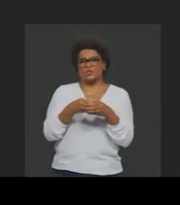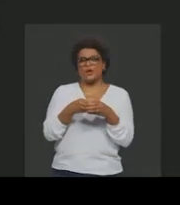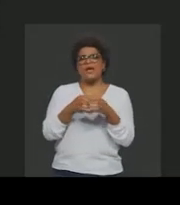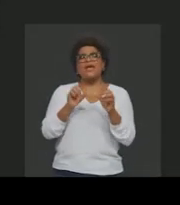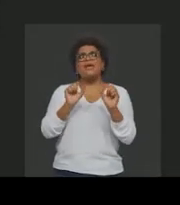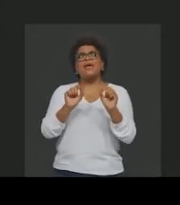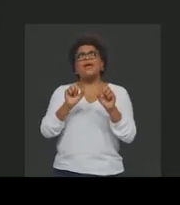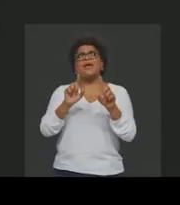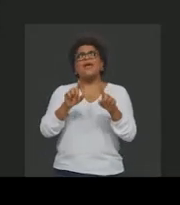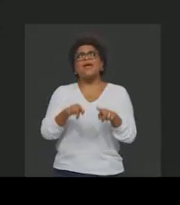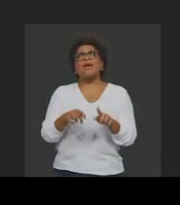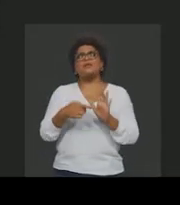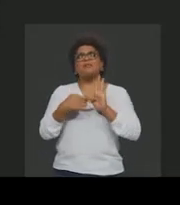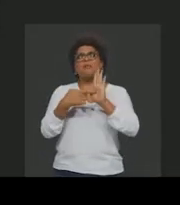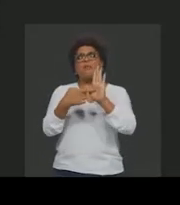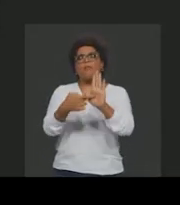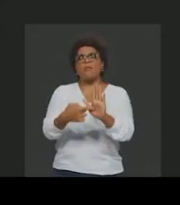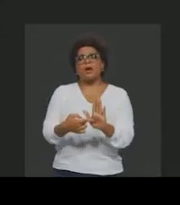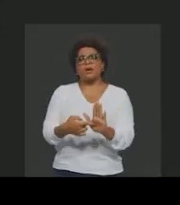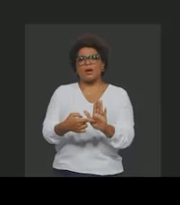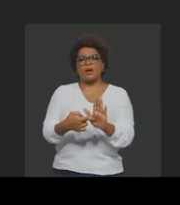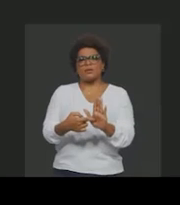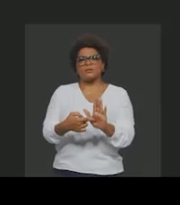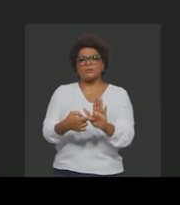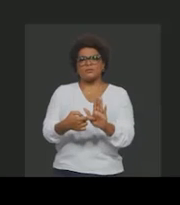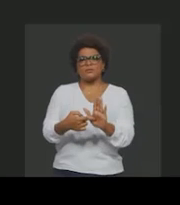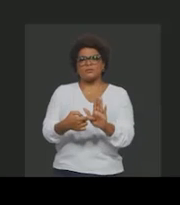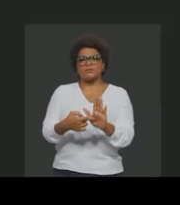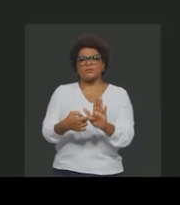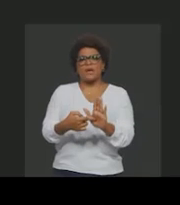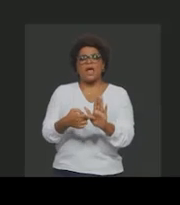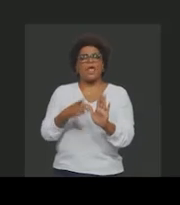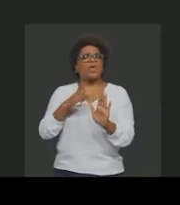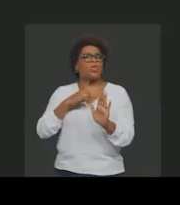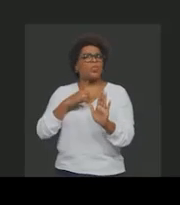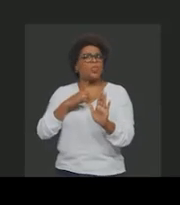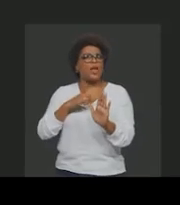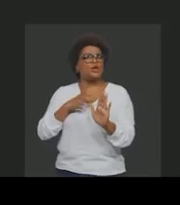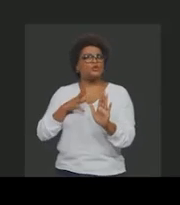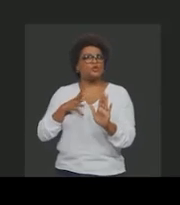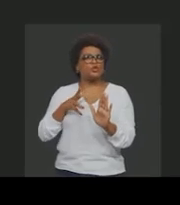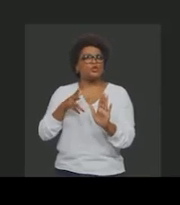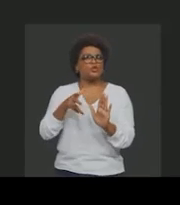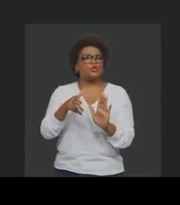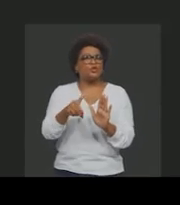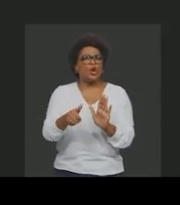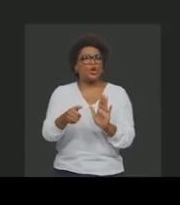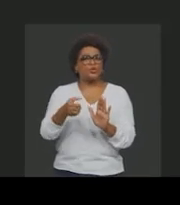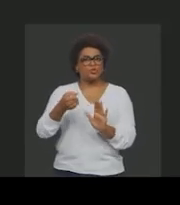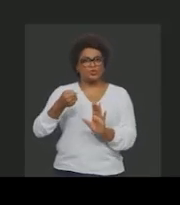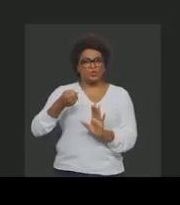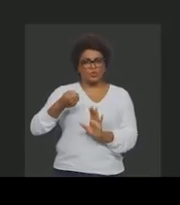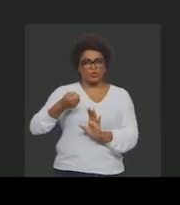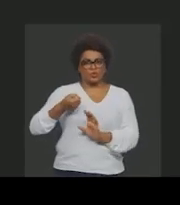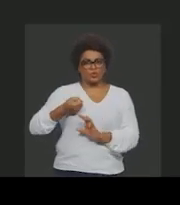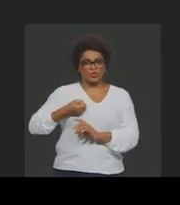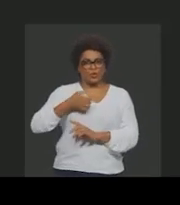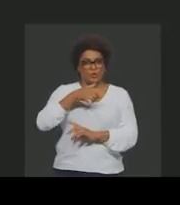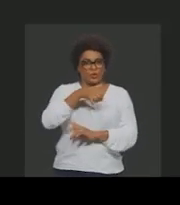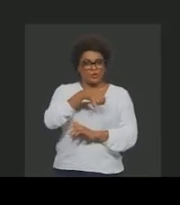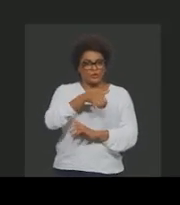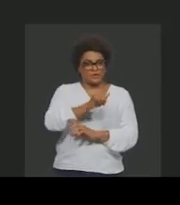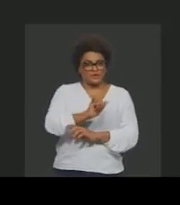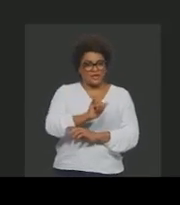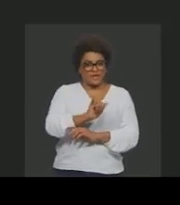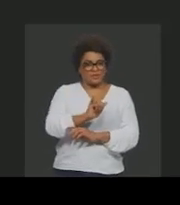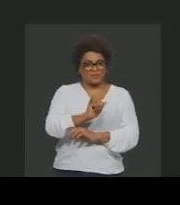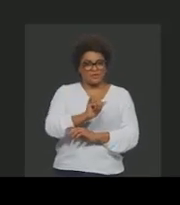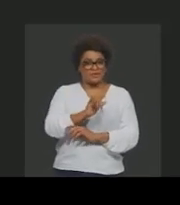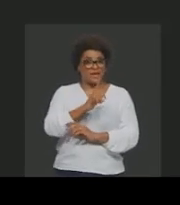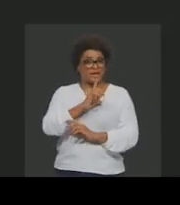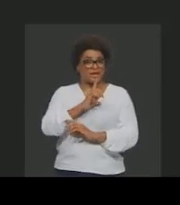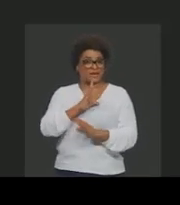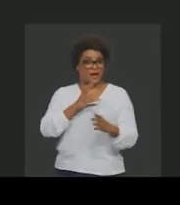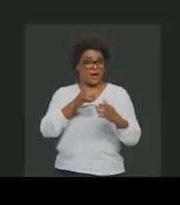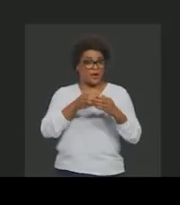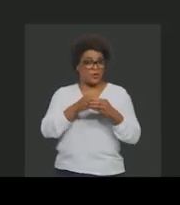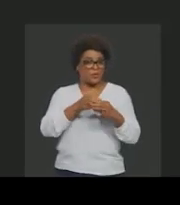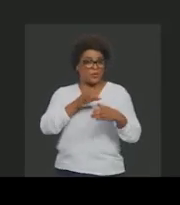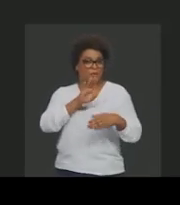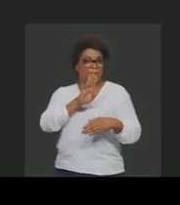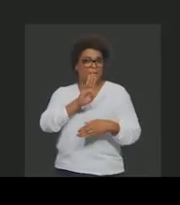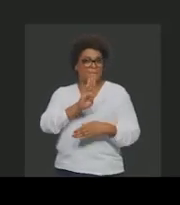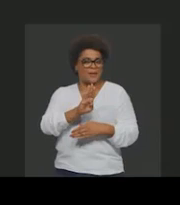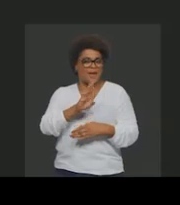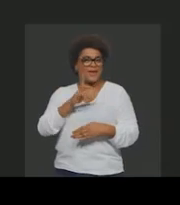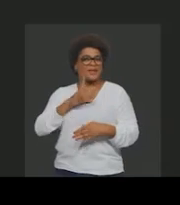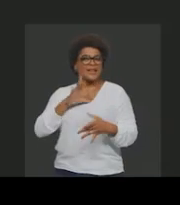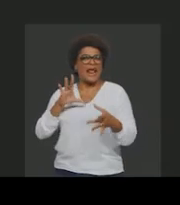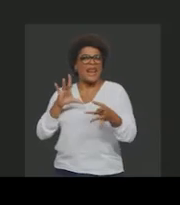imagem? Consiste de todos os valores de y em B que estão associados a algum valor de x em A,